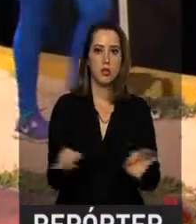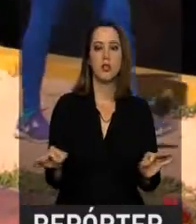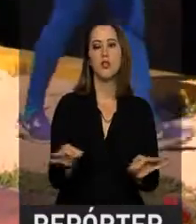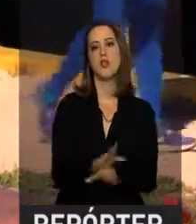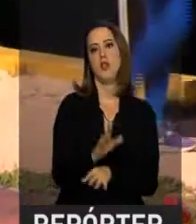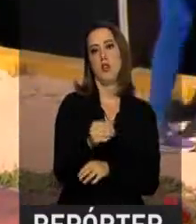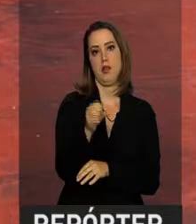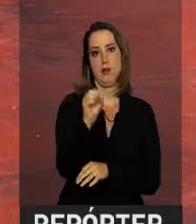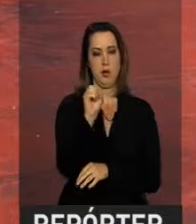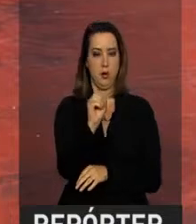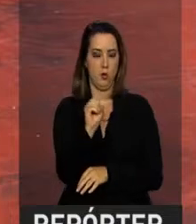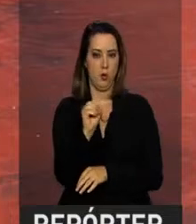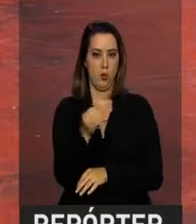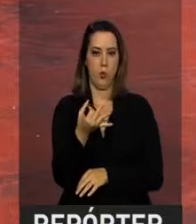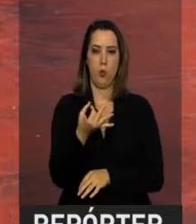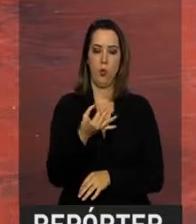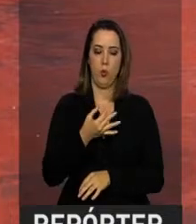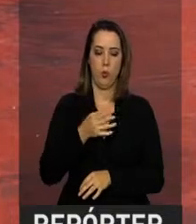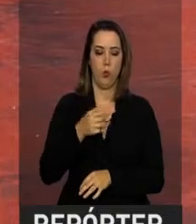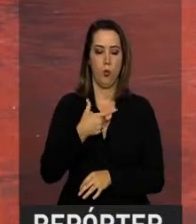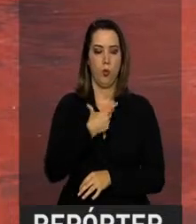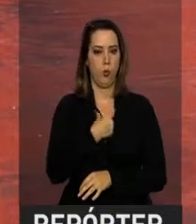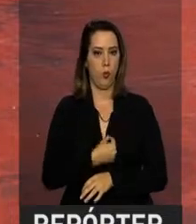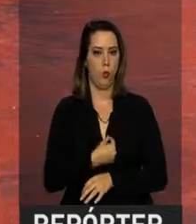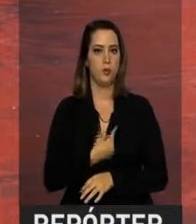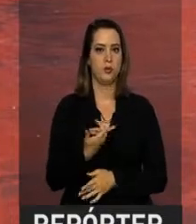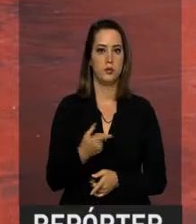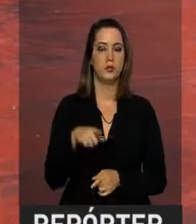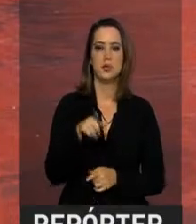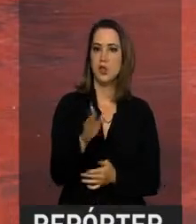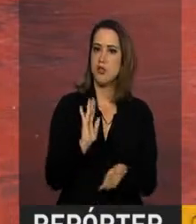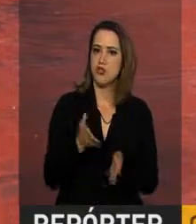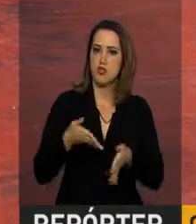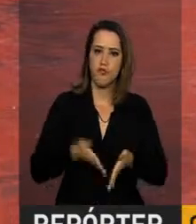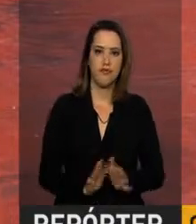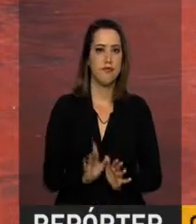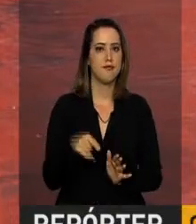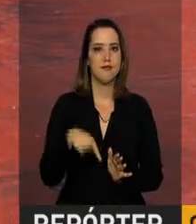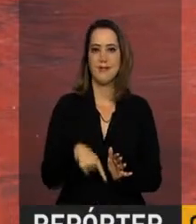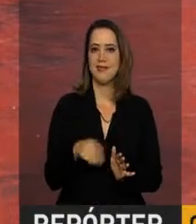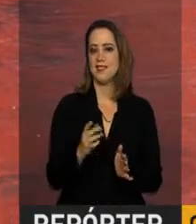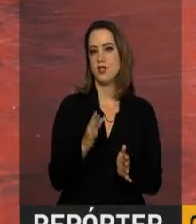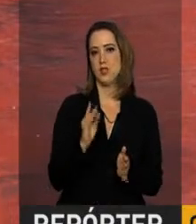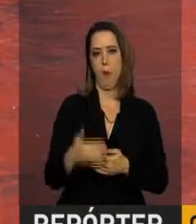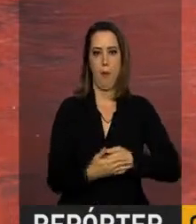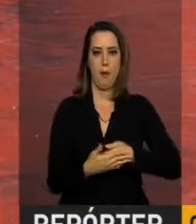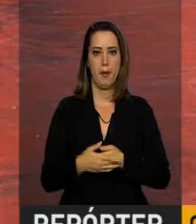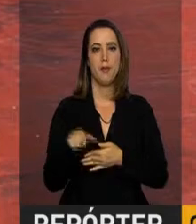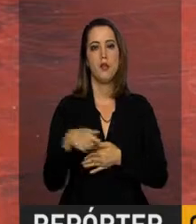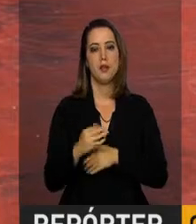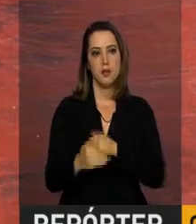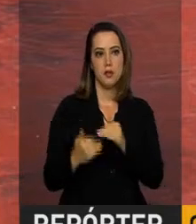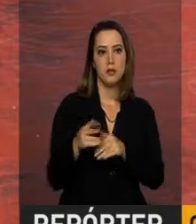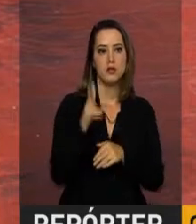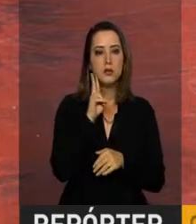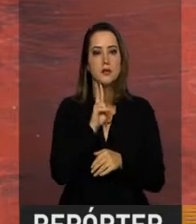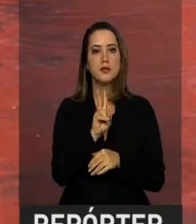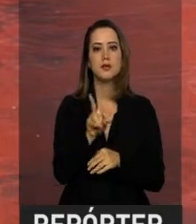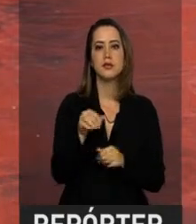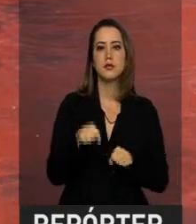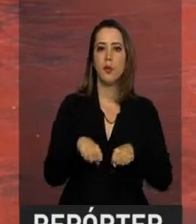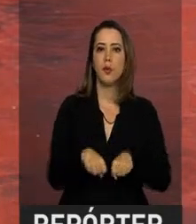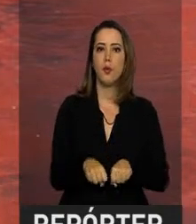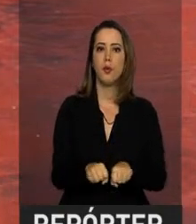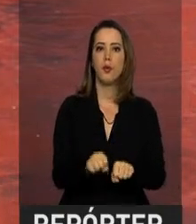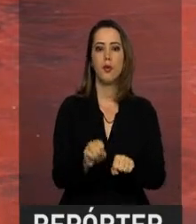de oito títulos ele nasceu no meio vão desde bebê a gente vive para as competições eu ia competir ele estava num